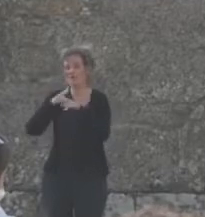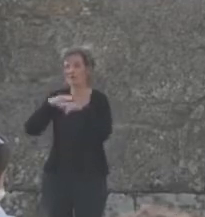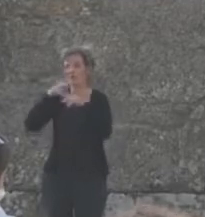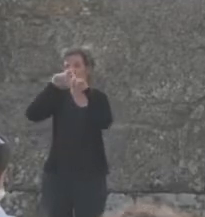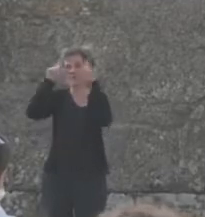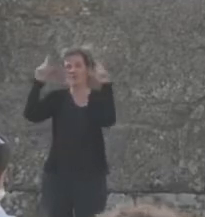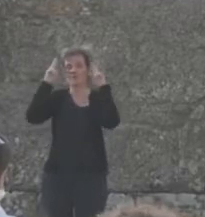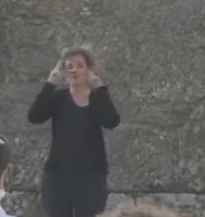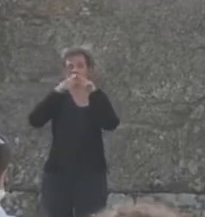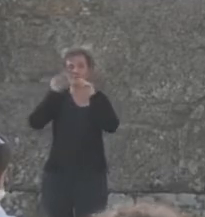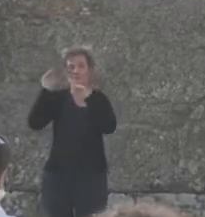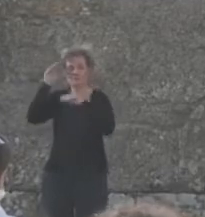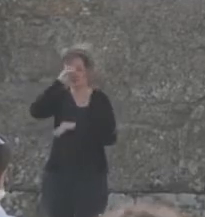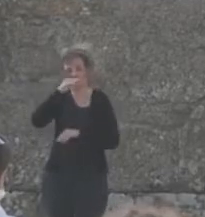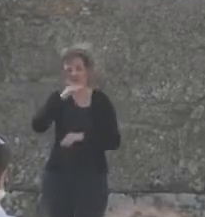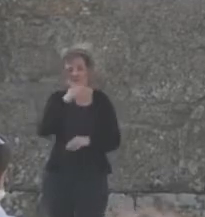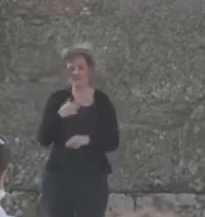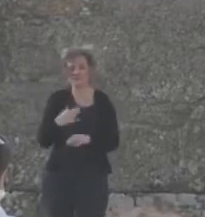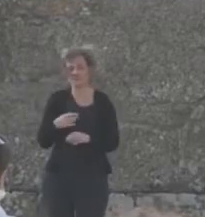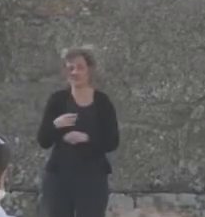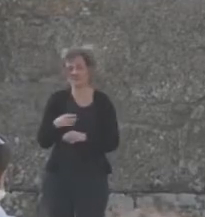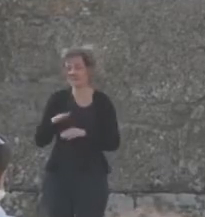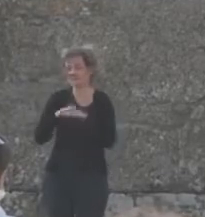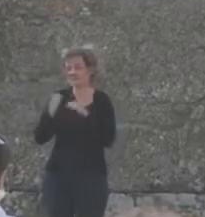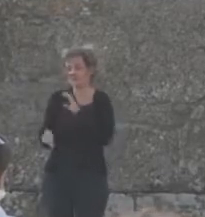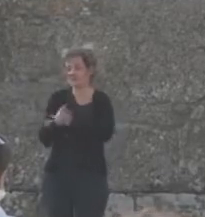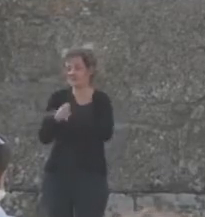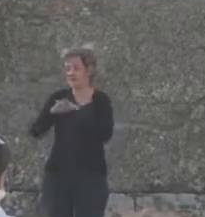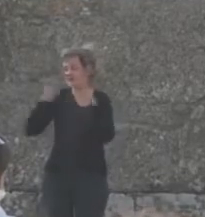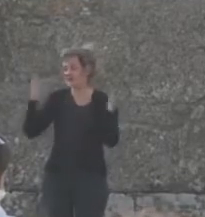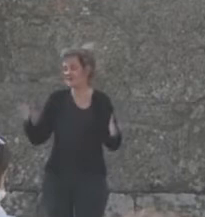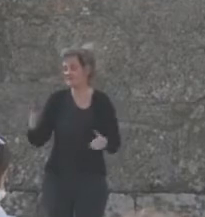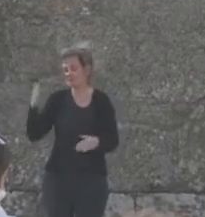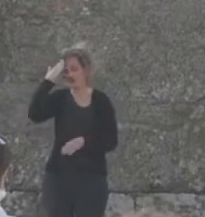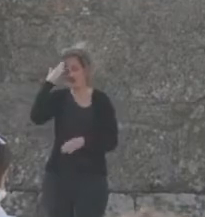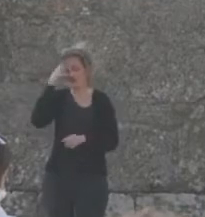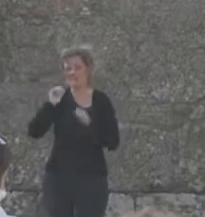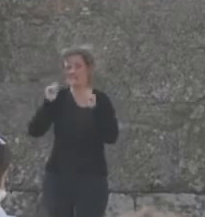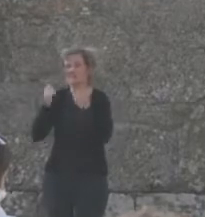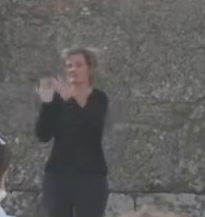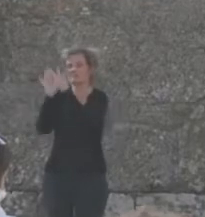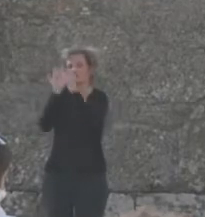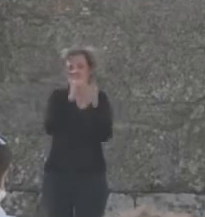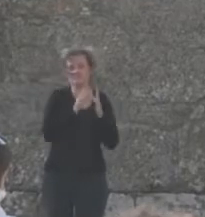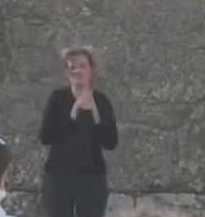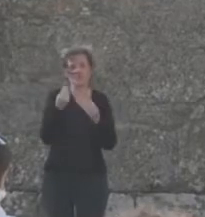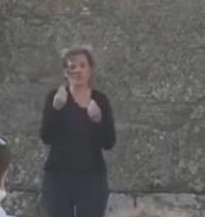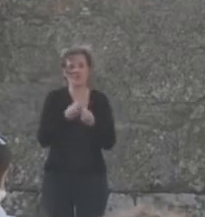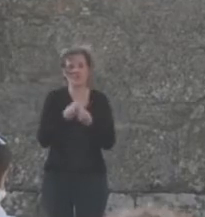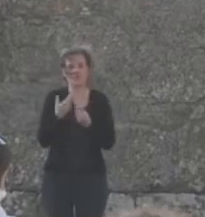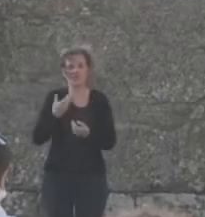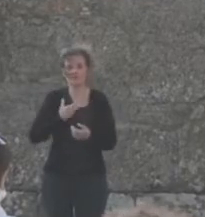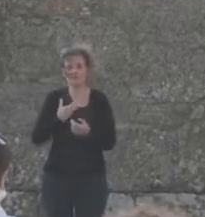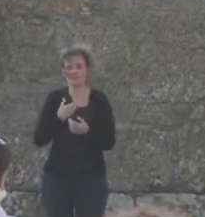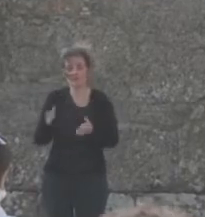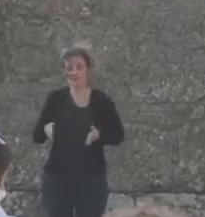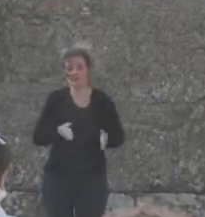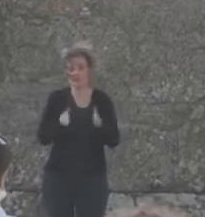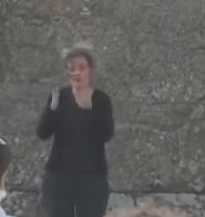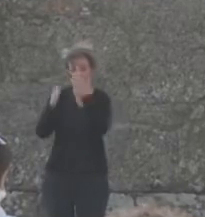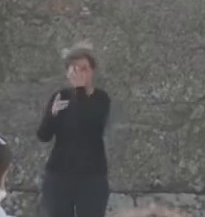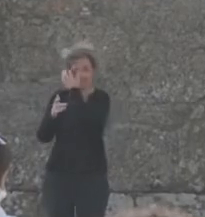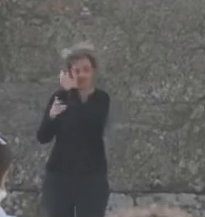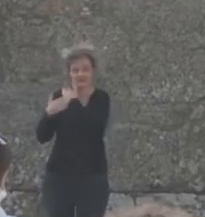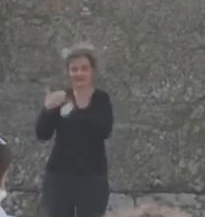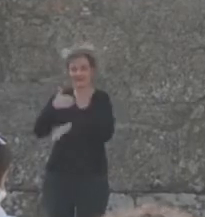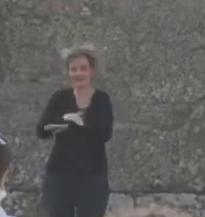seu pai. Formamos unha mesa da memoria e comezamos os primeiros contactos no concello para que unha rúa de Marín levase